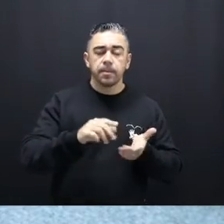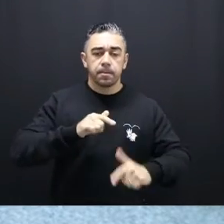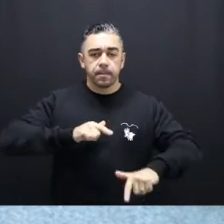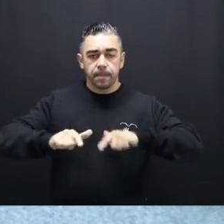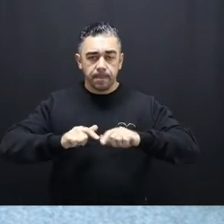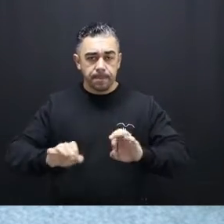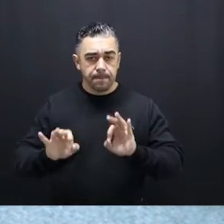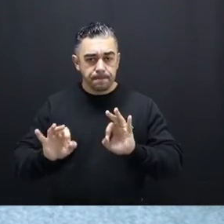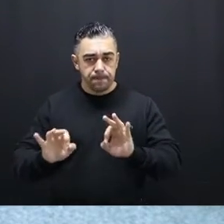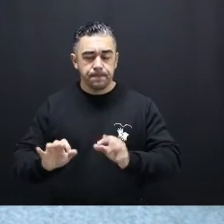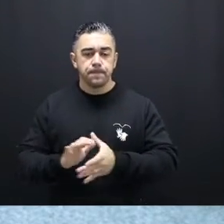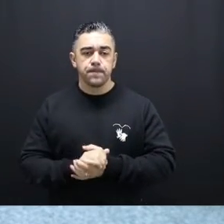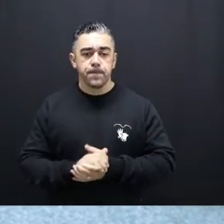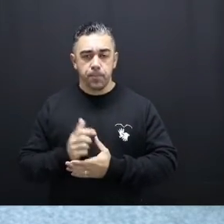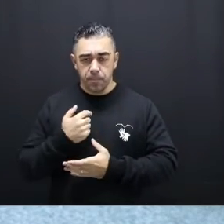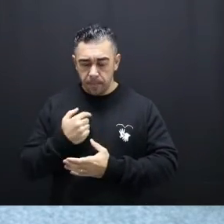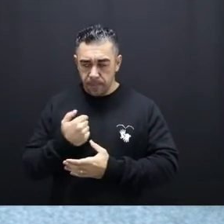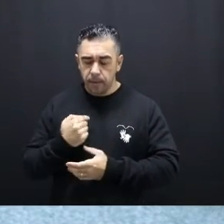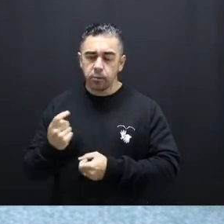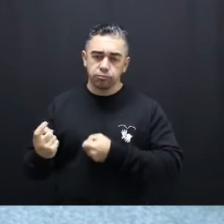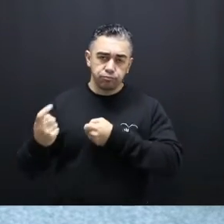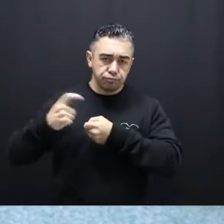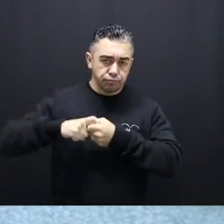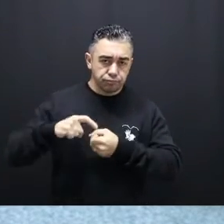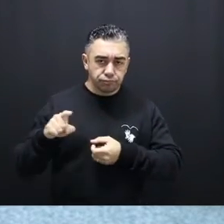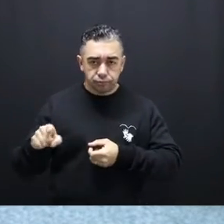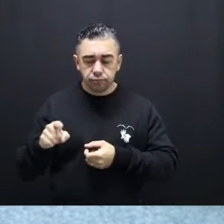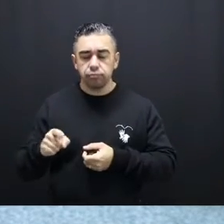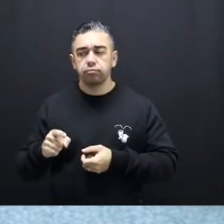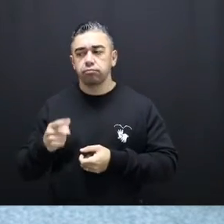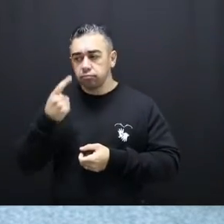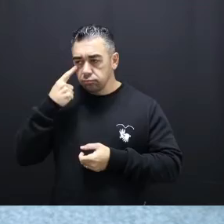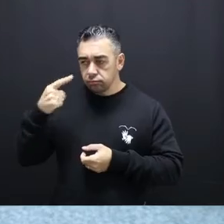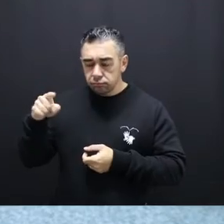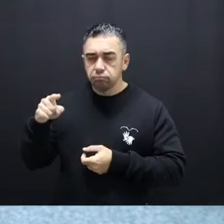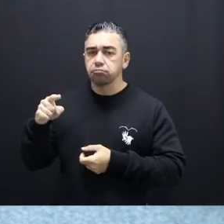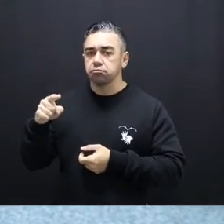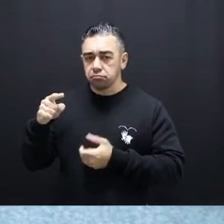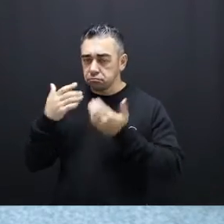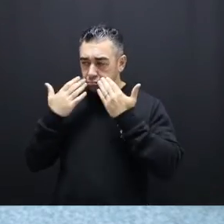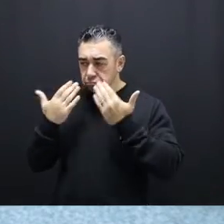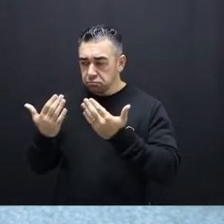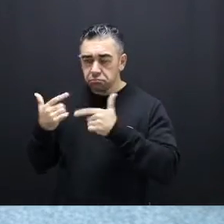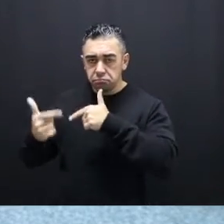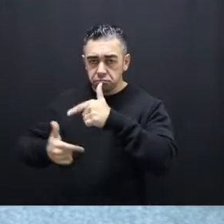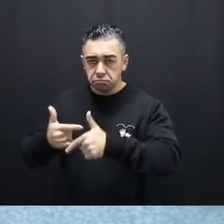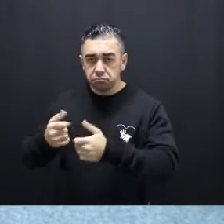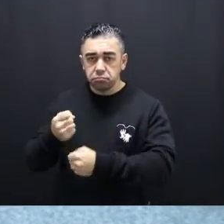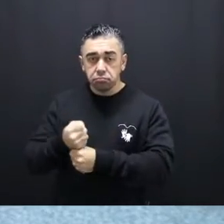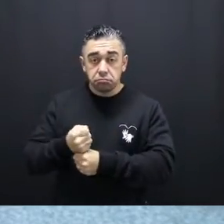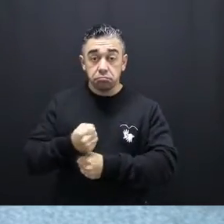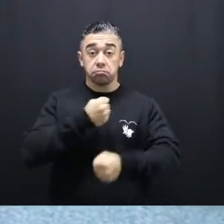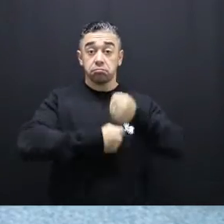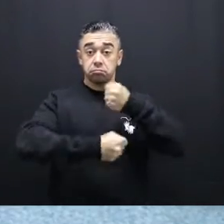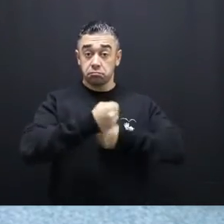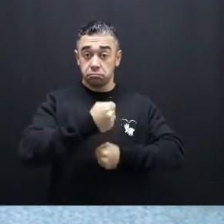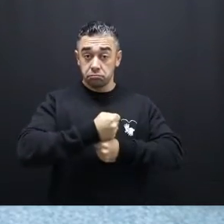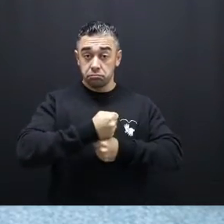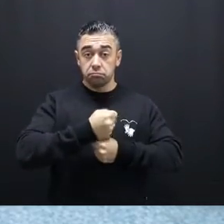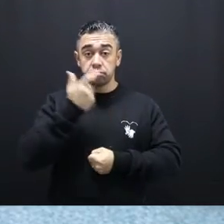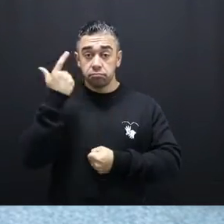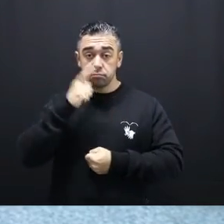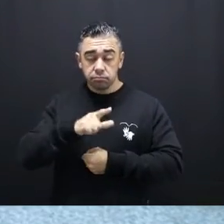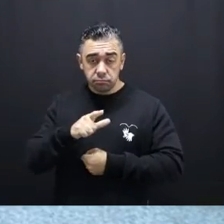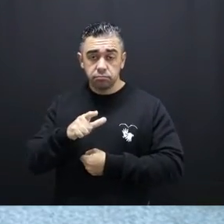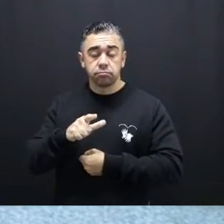trabalho eu sou parceiro dele admiro o trabalho dele ano passado conseguiu a resgatar algo que